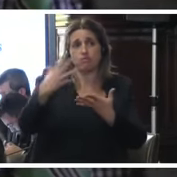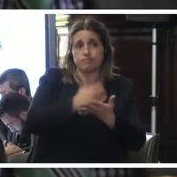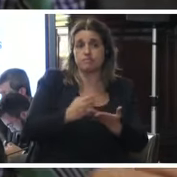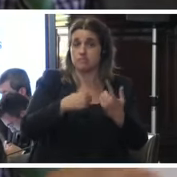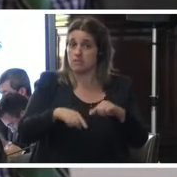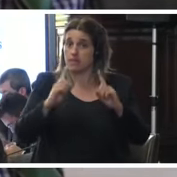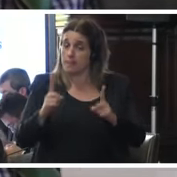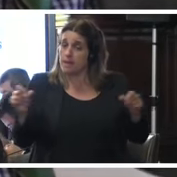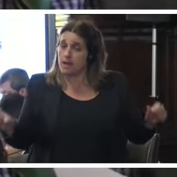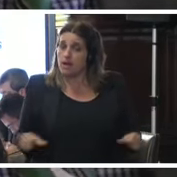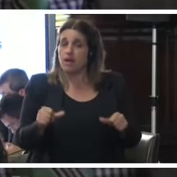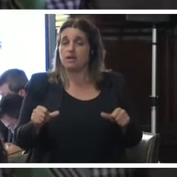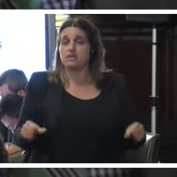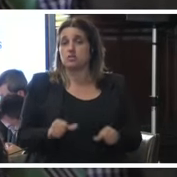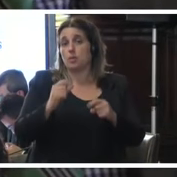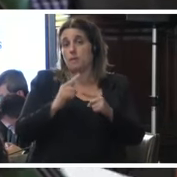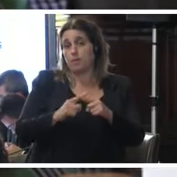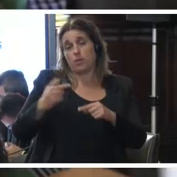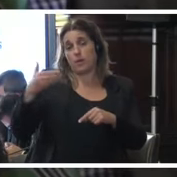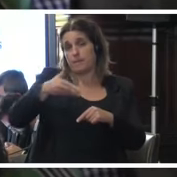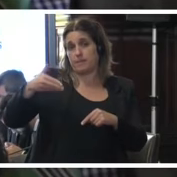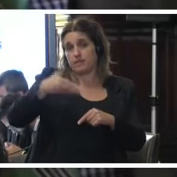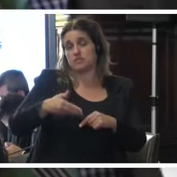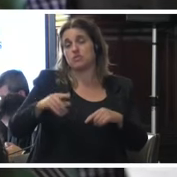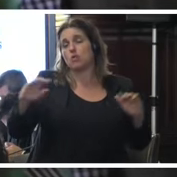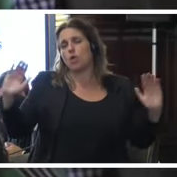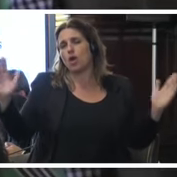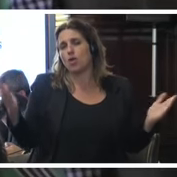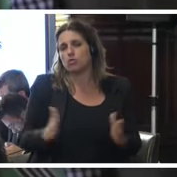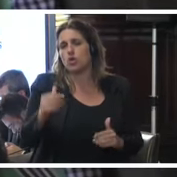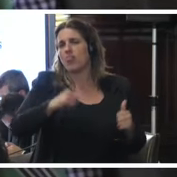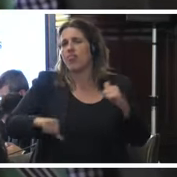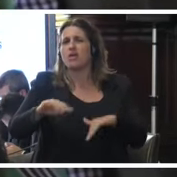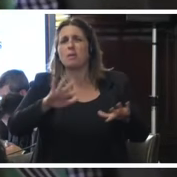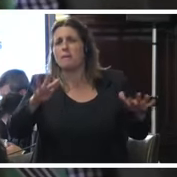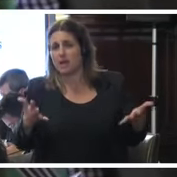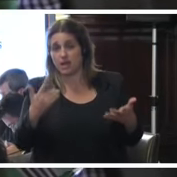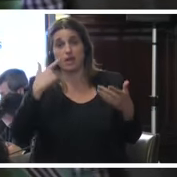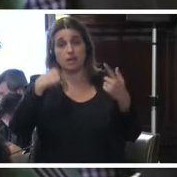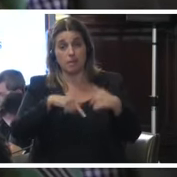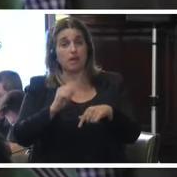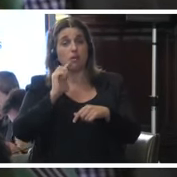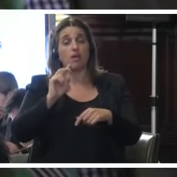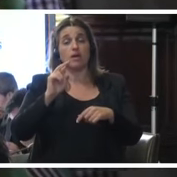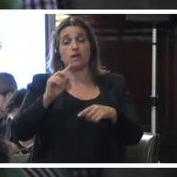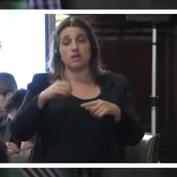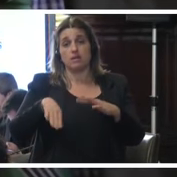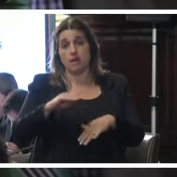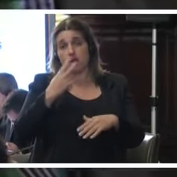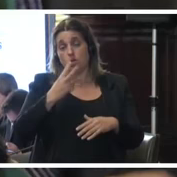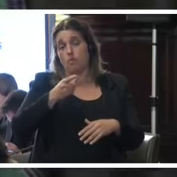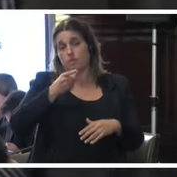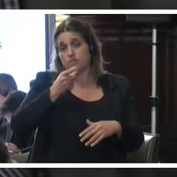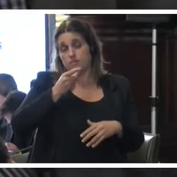democrática, um plano de redução de danos destinado a regular as intervenções das forças de segurança nos territórios de